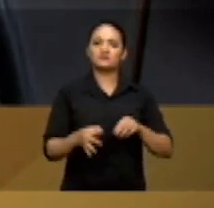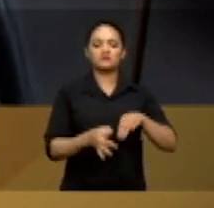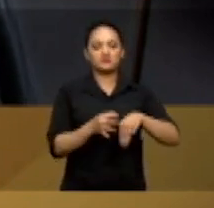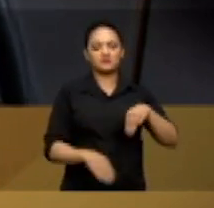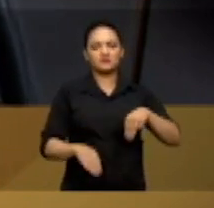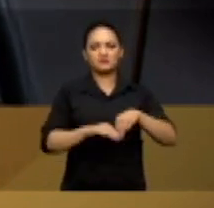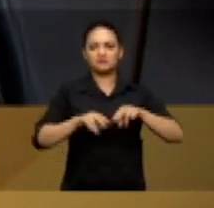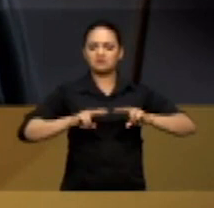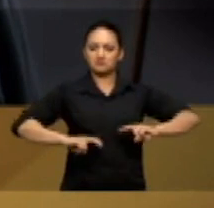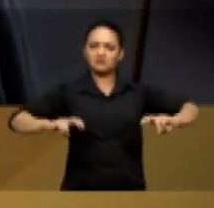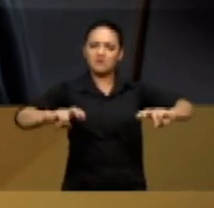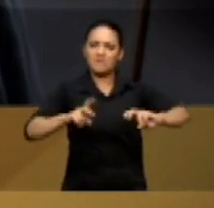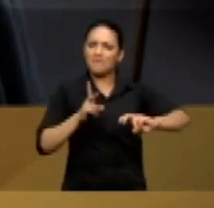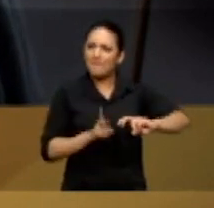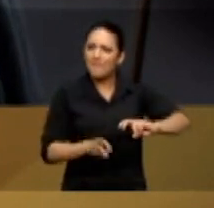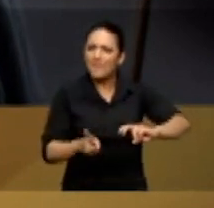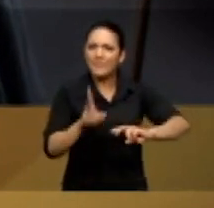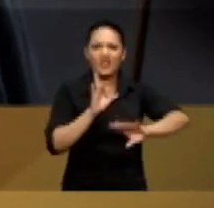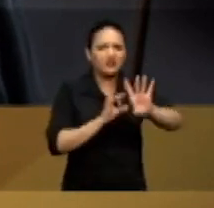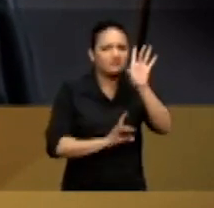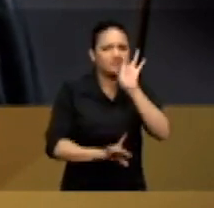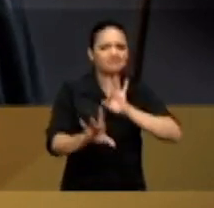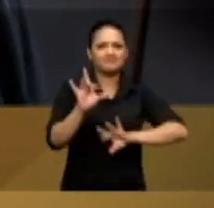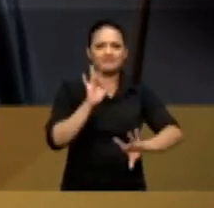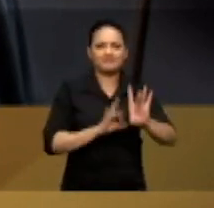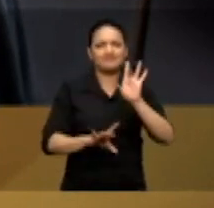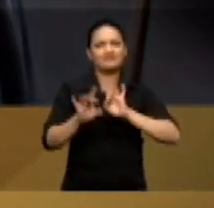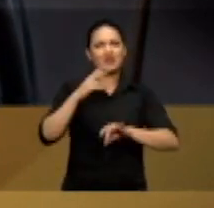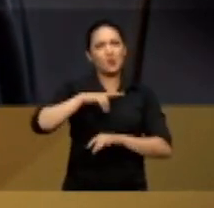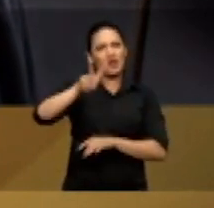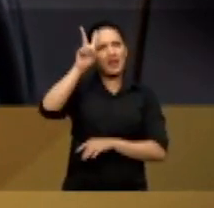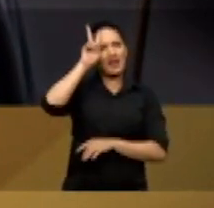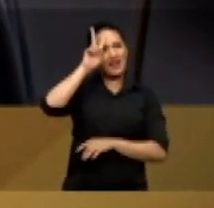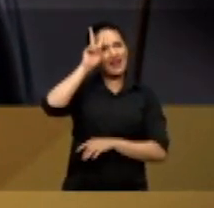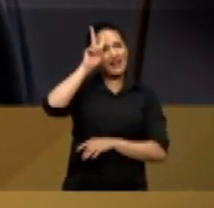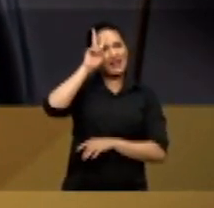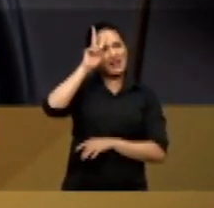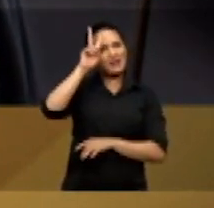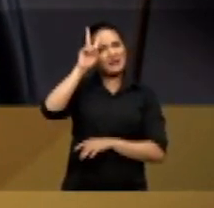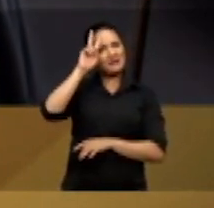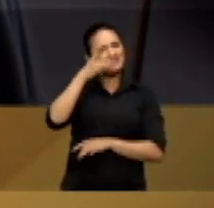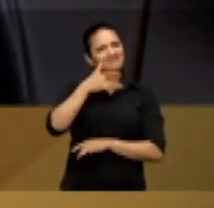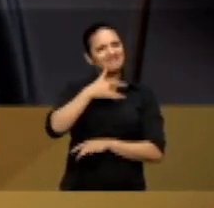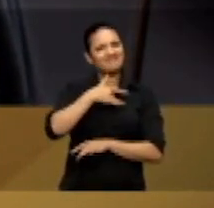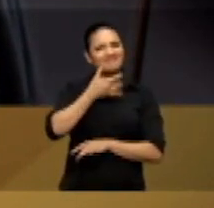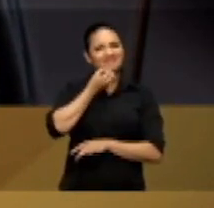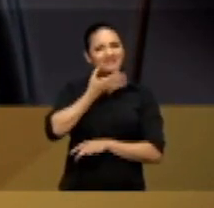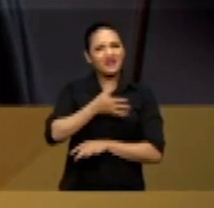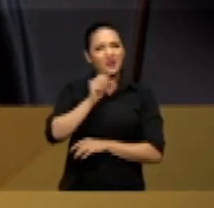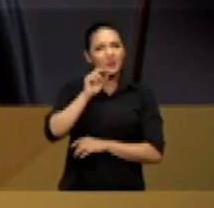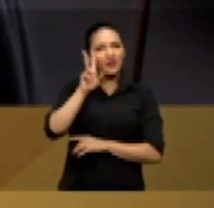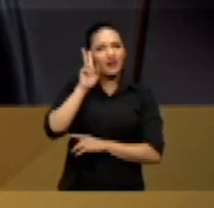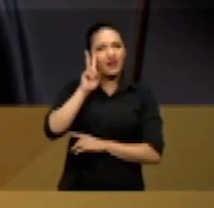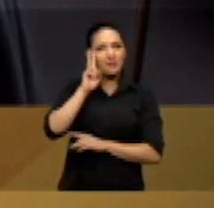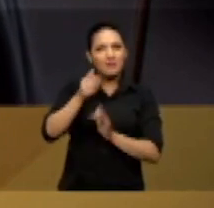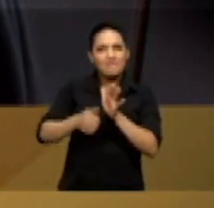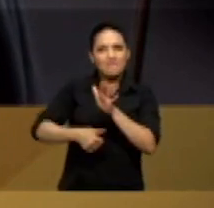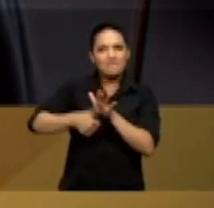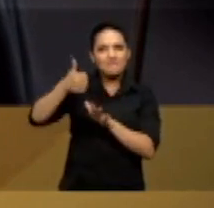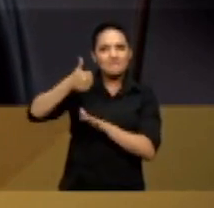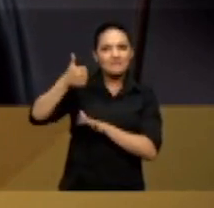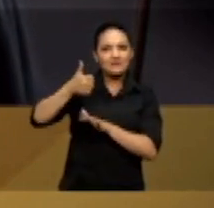especial. Guardo com muito boa lembrança no coração a imagem da primeira